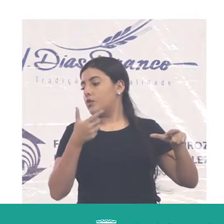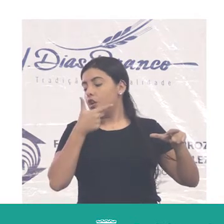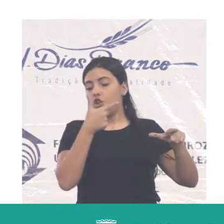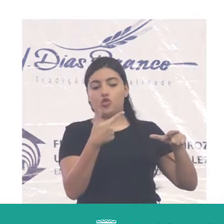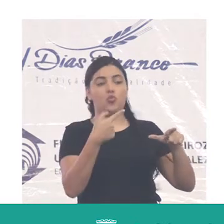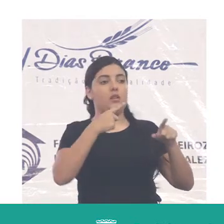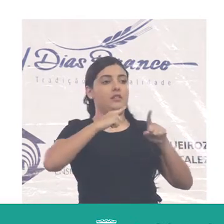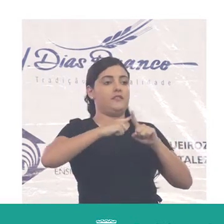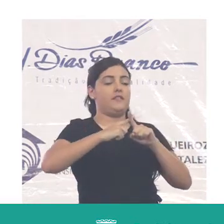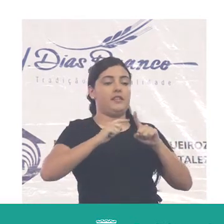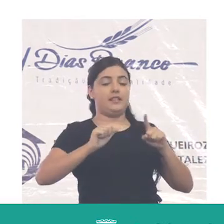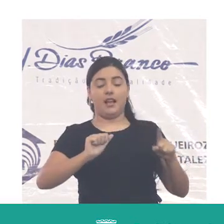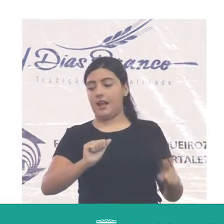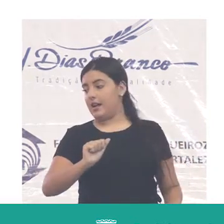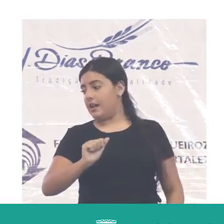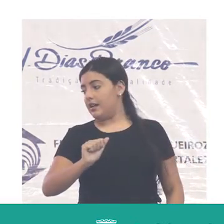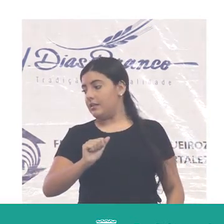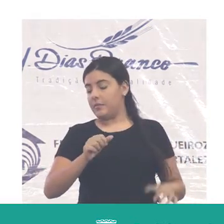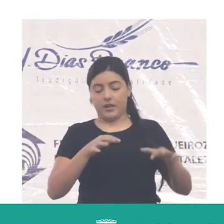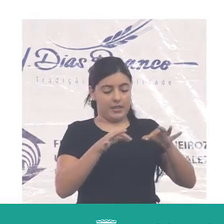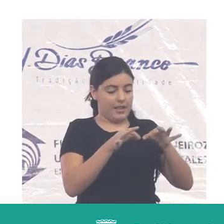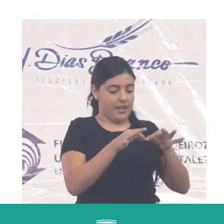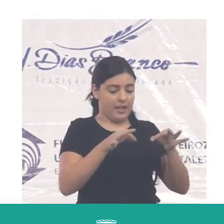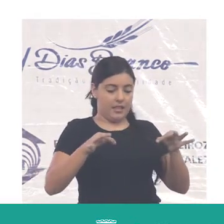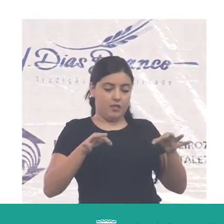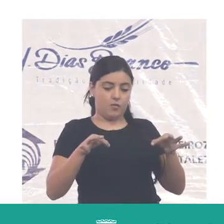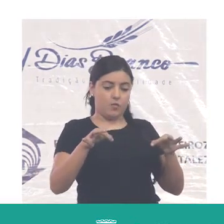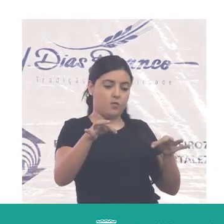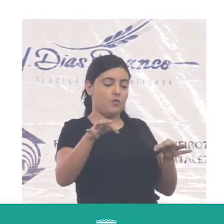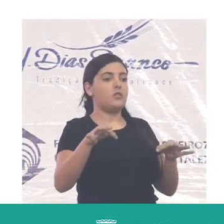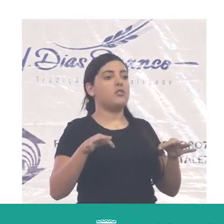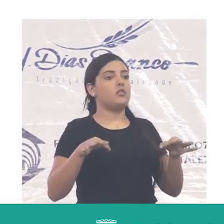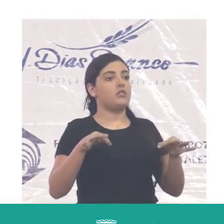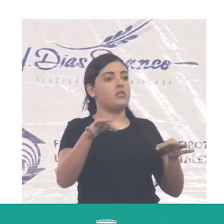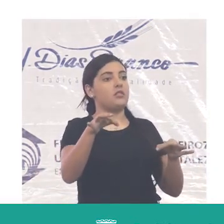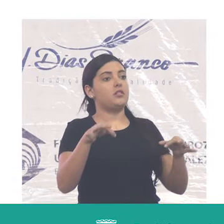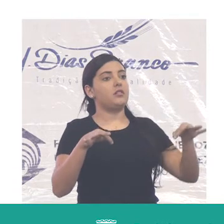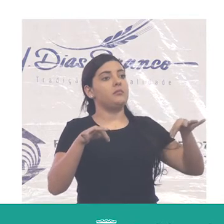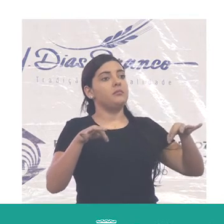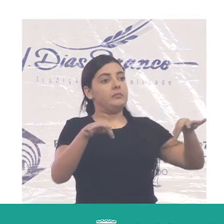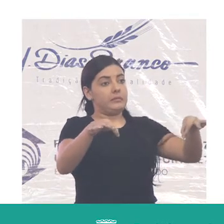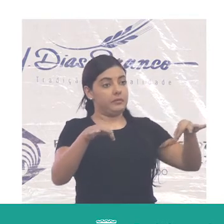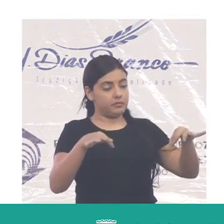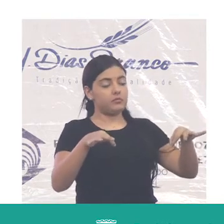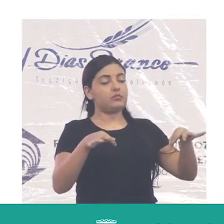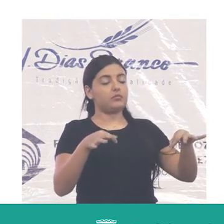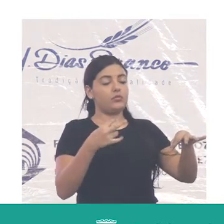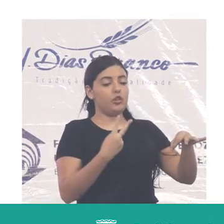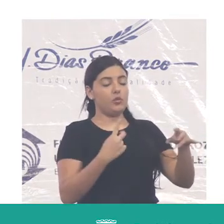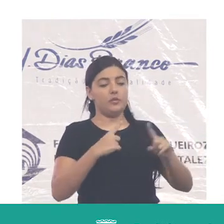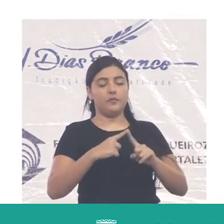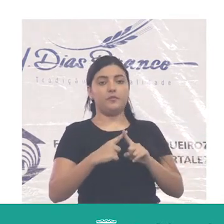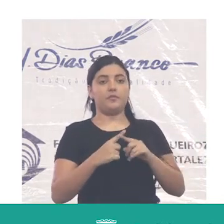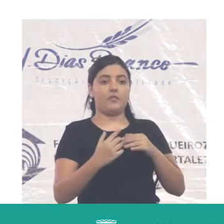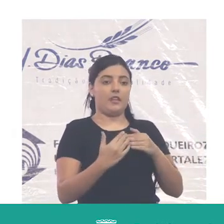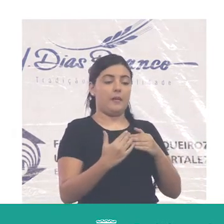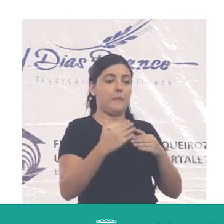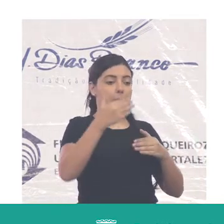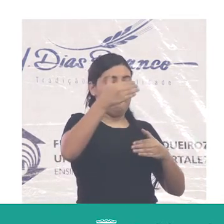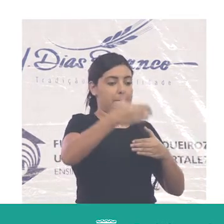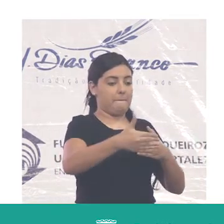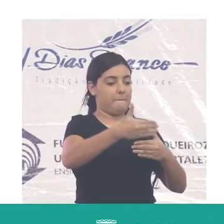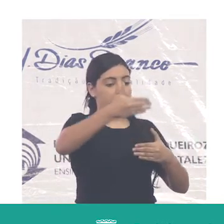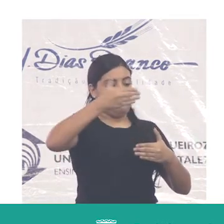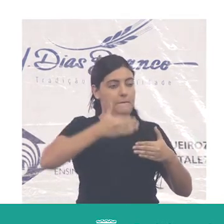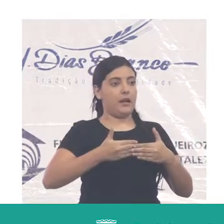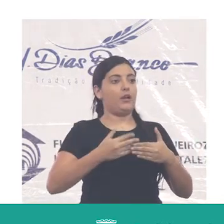2 vezes as laterais, direita e esquerda, 2 vezes a face da frente e a de trás, A